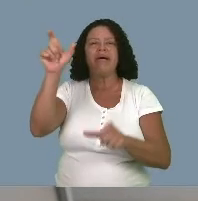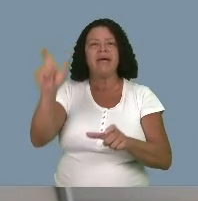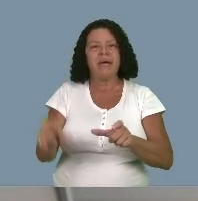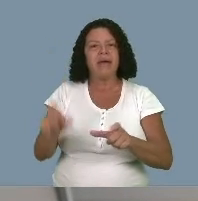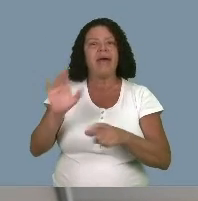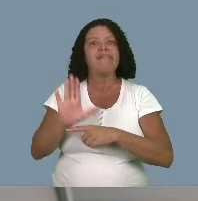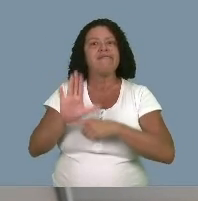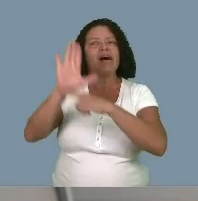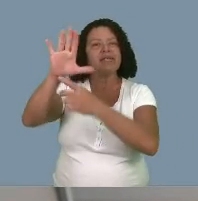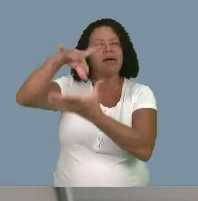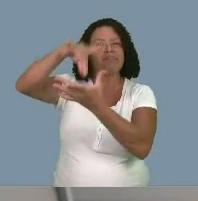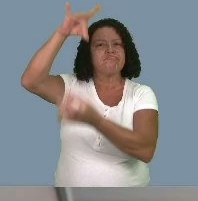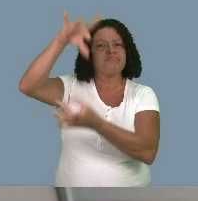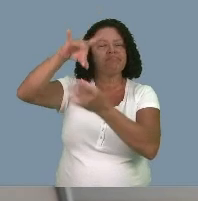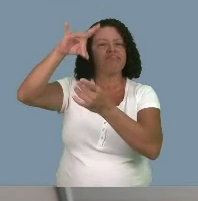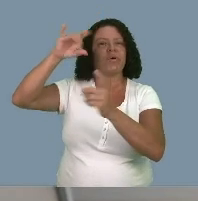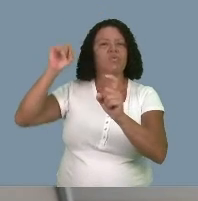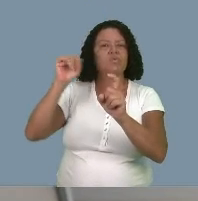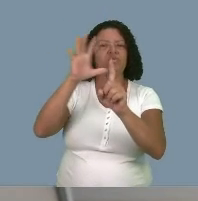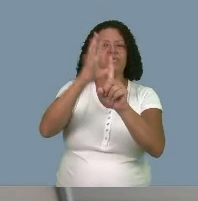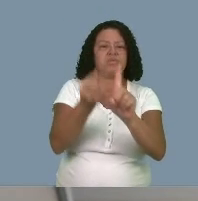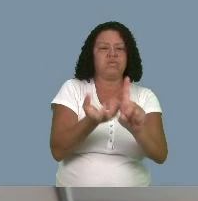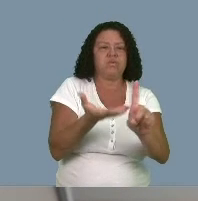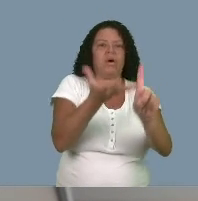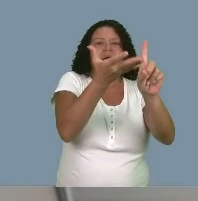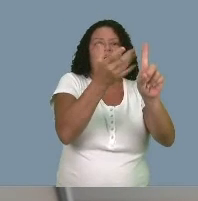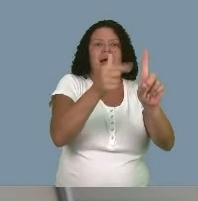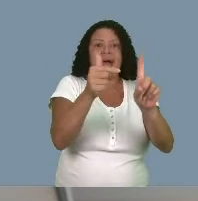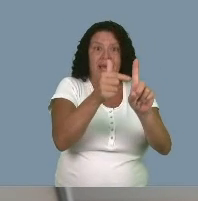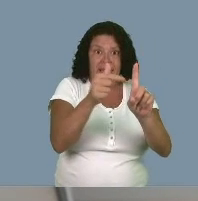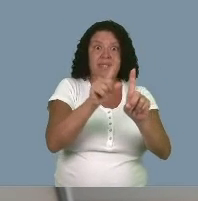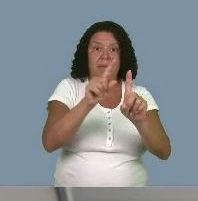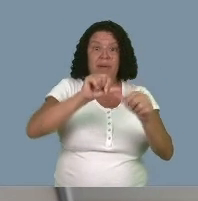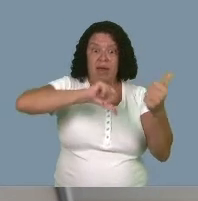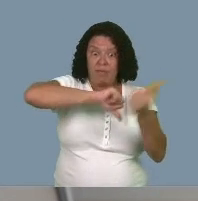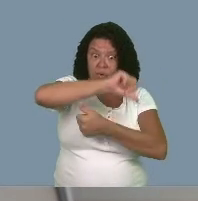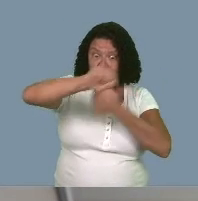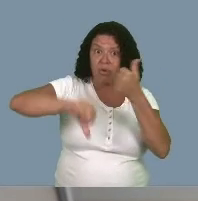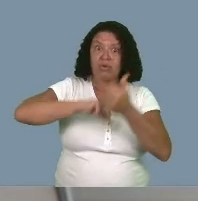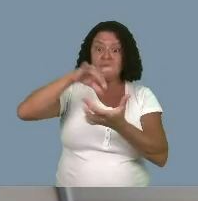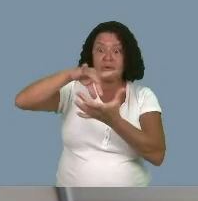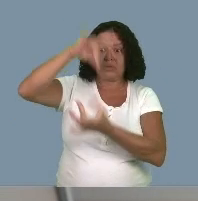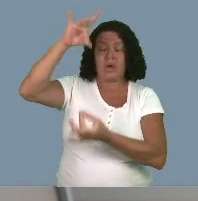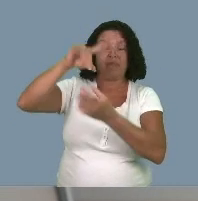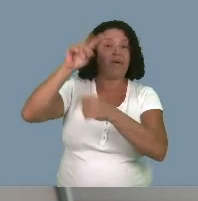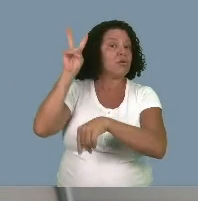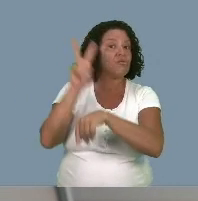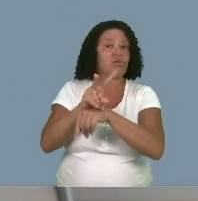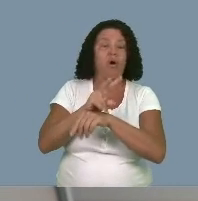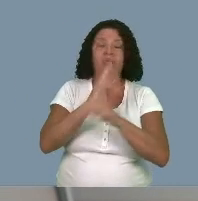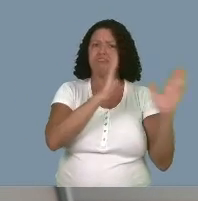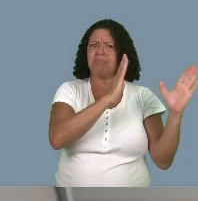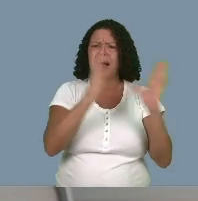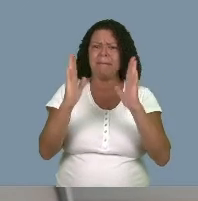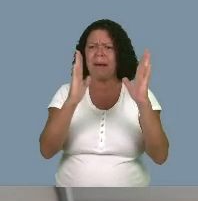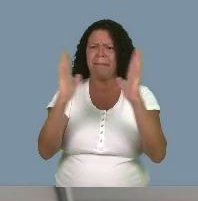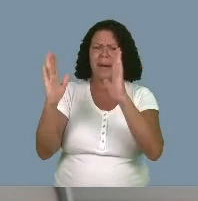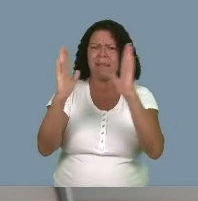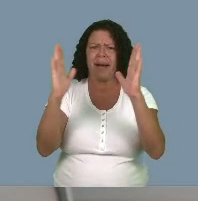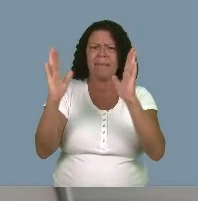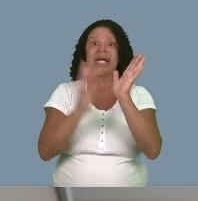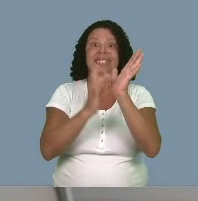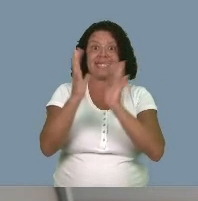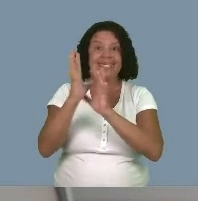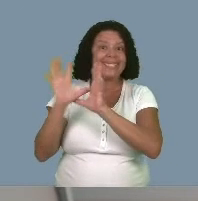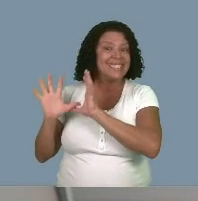os candidatos à luz da redenção, a renovação espiritual tomará conta de todos os quadrantes. O Mestre